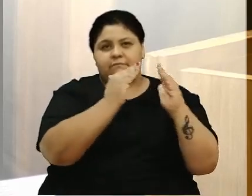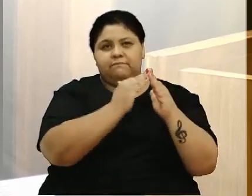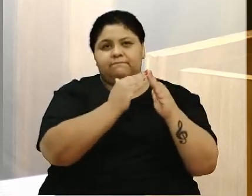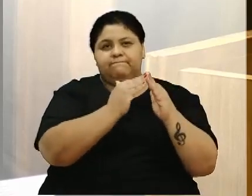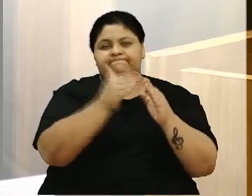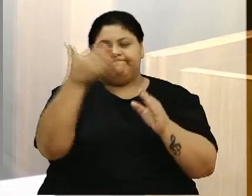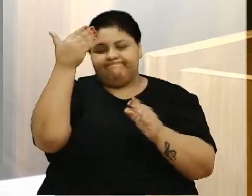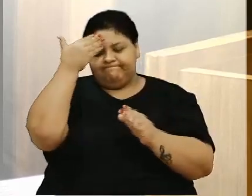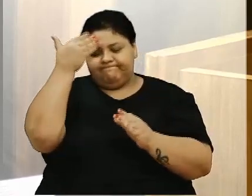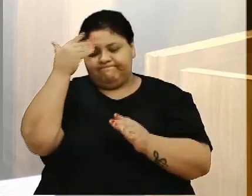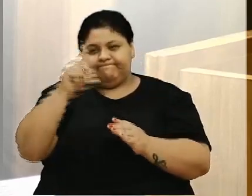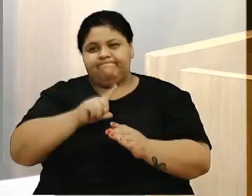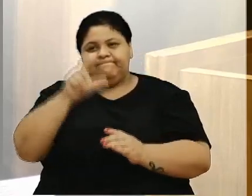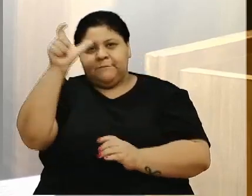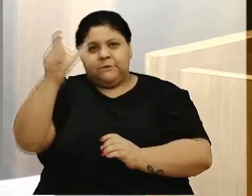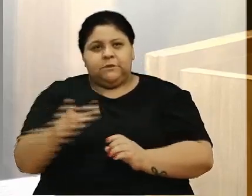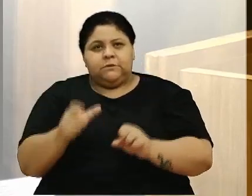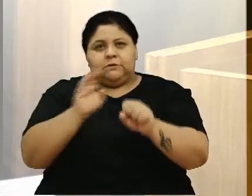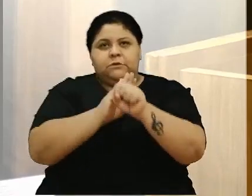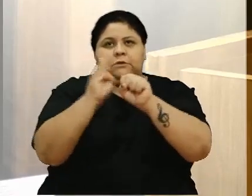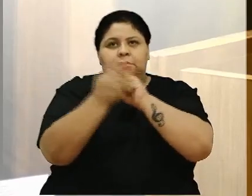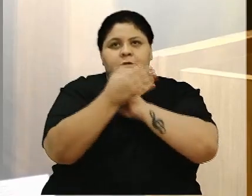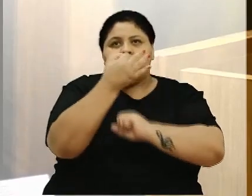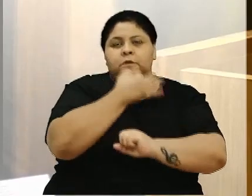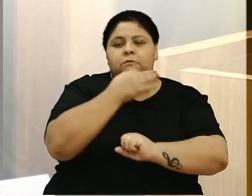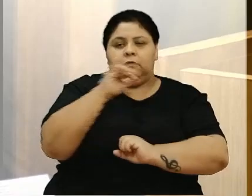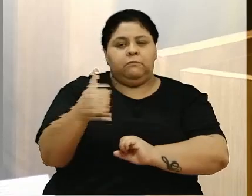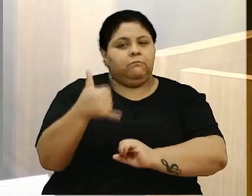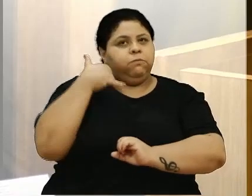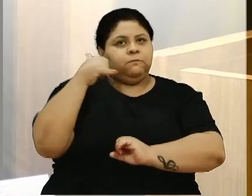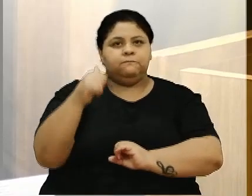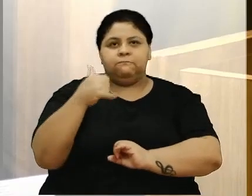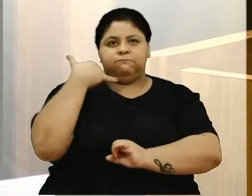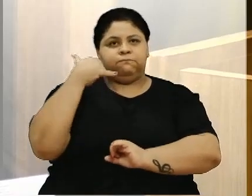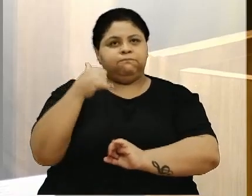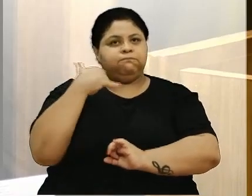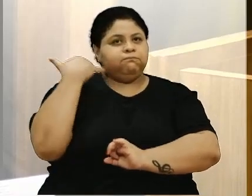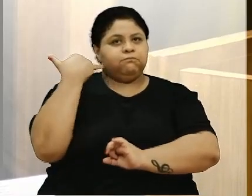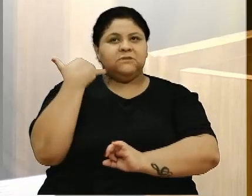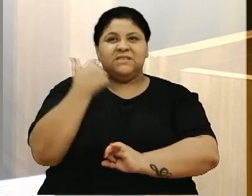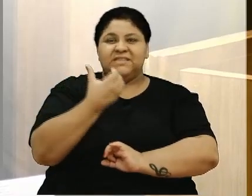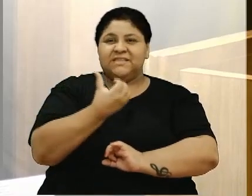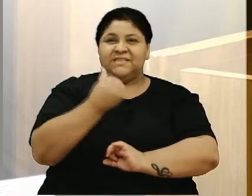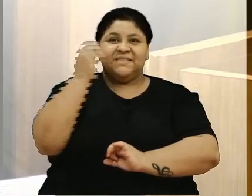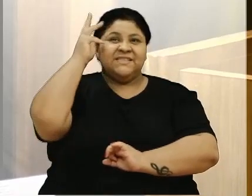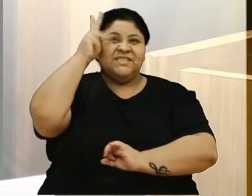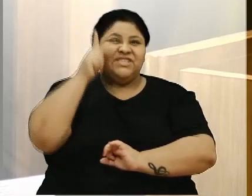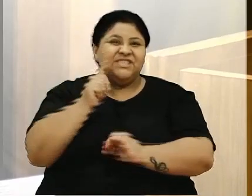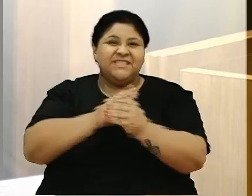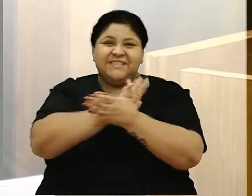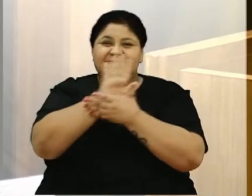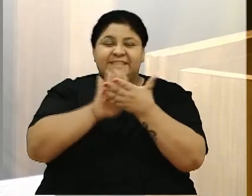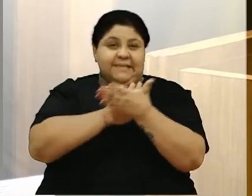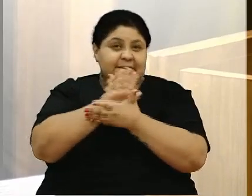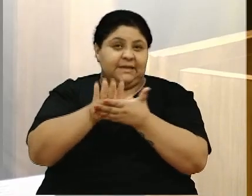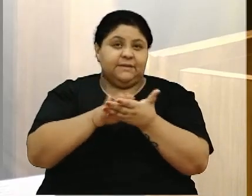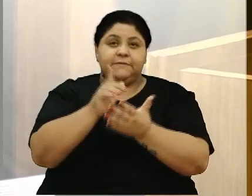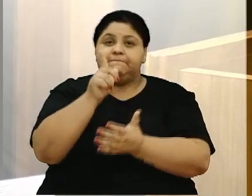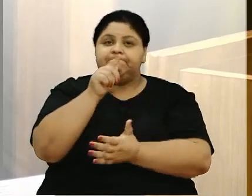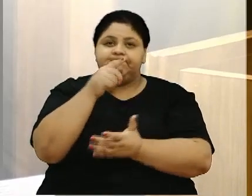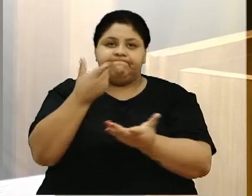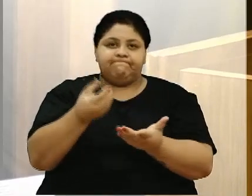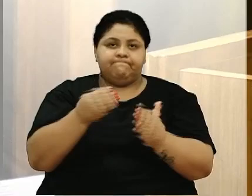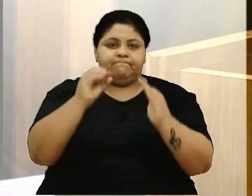pessoas nos bairros de Caxias do Sul e estão me ligando toda hora que já estão há 6 dias sem águas. Então que o